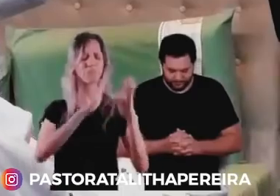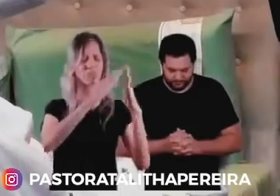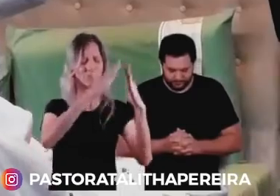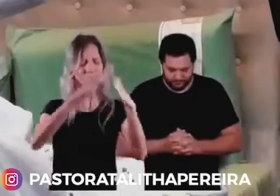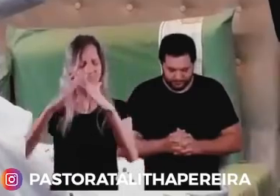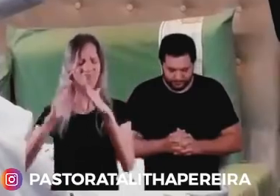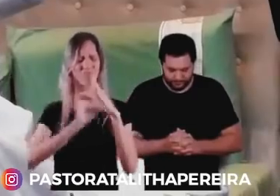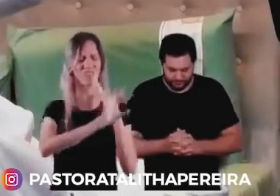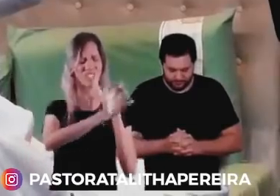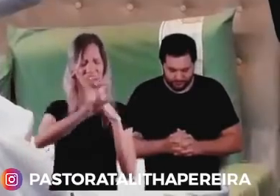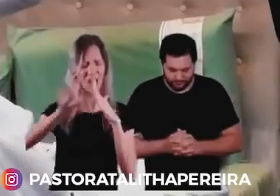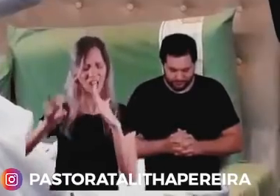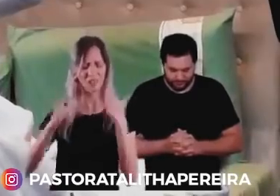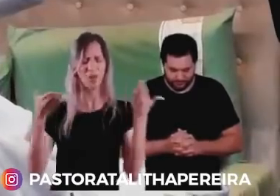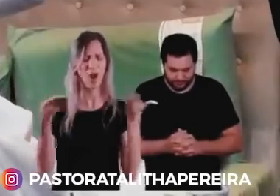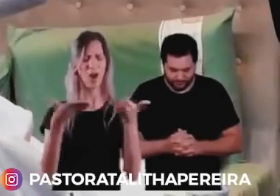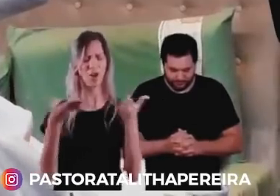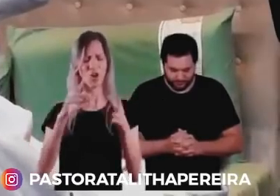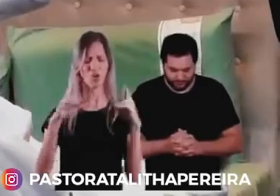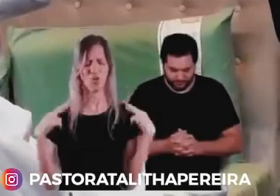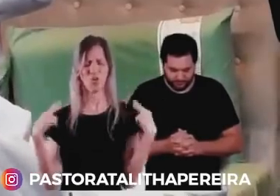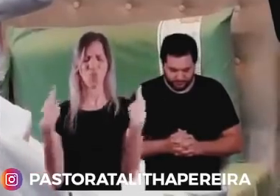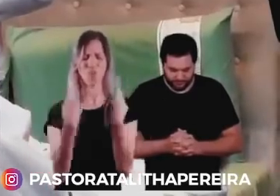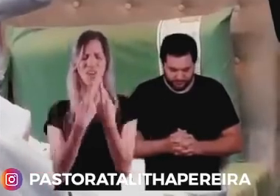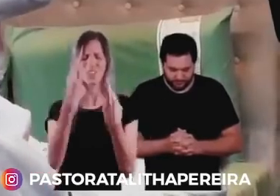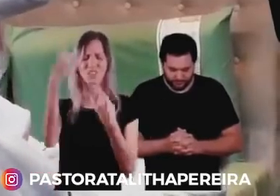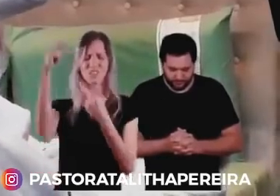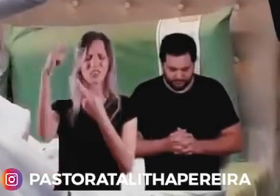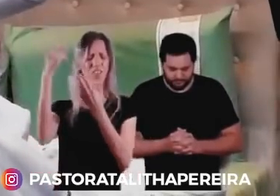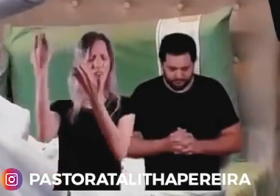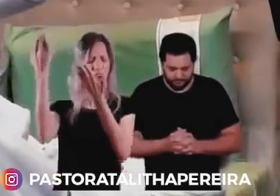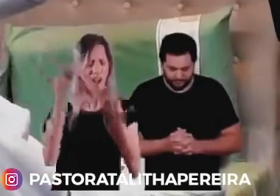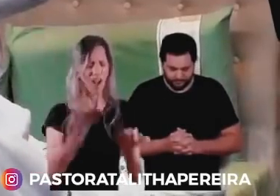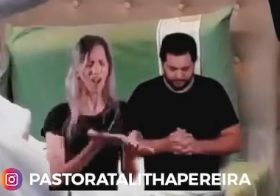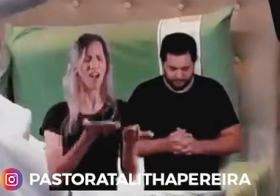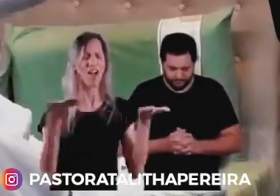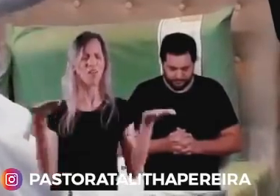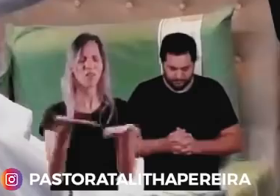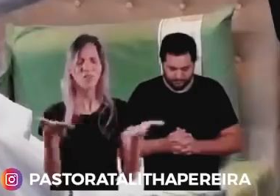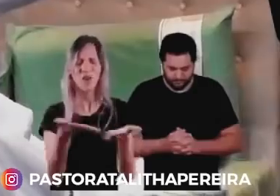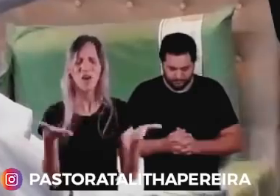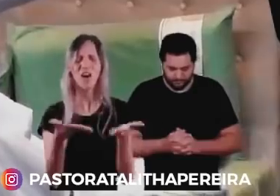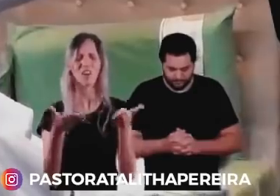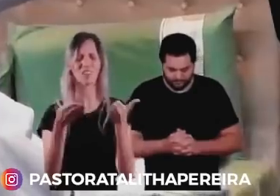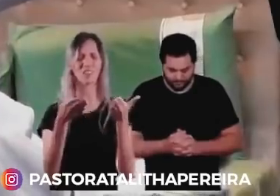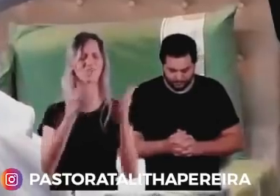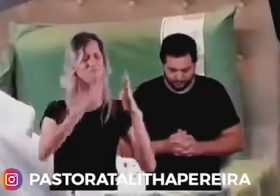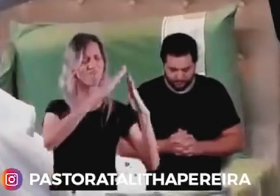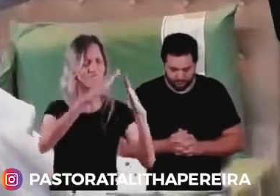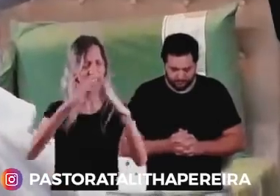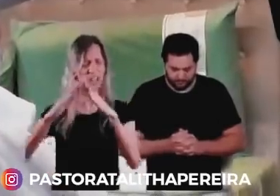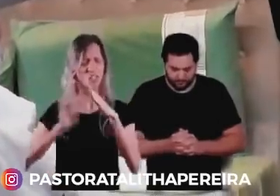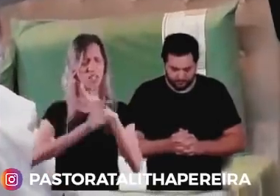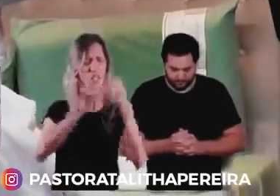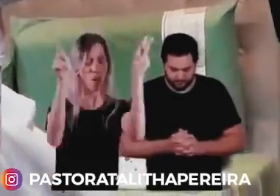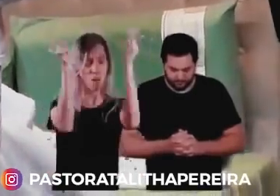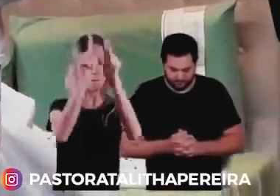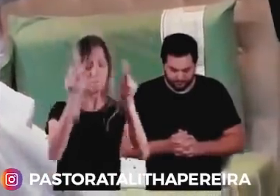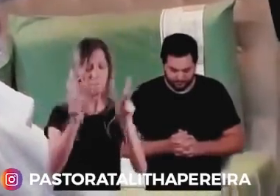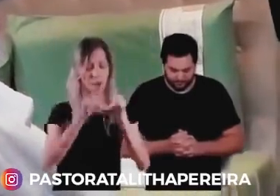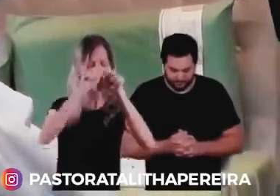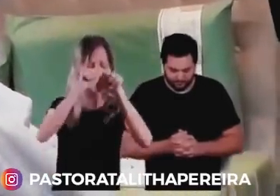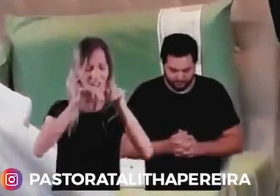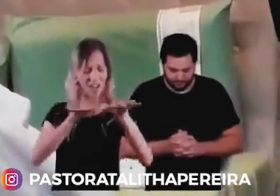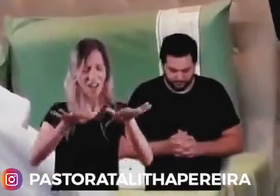seja estabelecido o teu reino. Que em cada lar agora seja estabelecida a tua paz. Que em